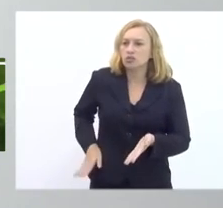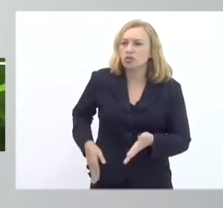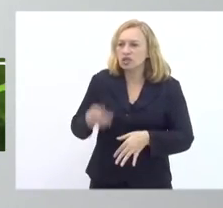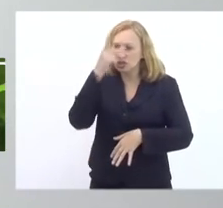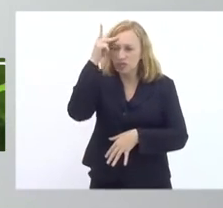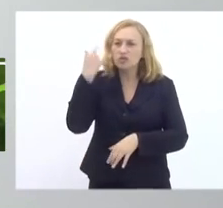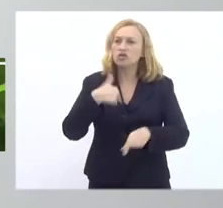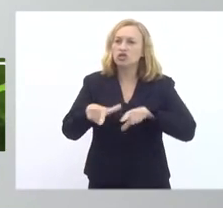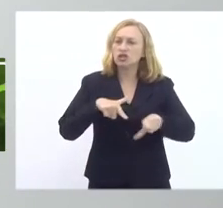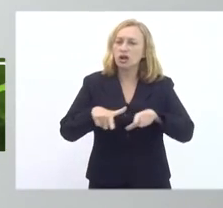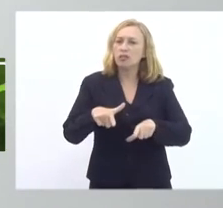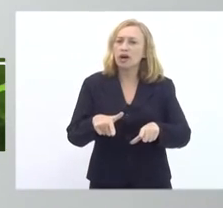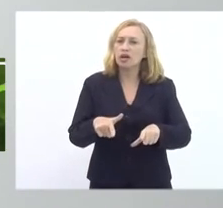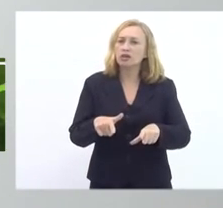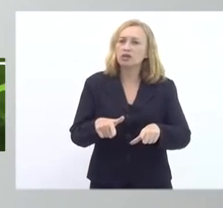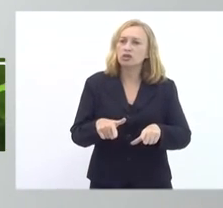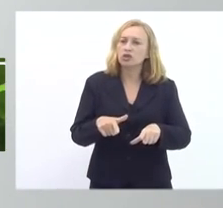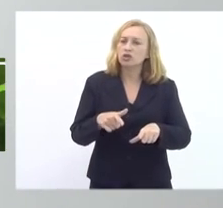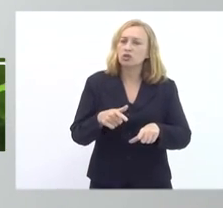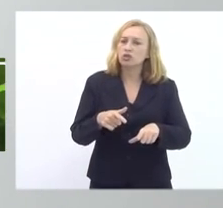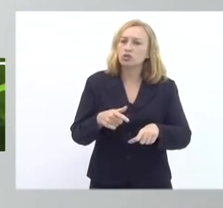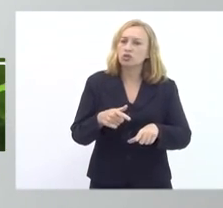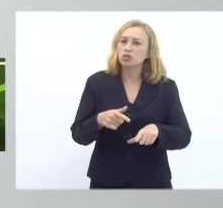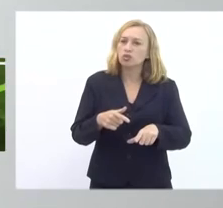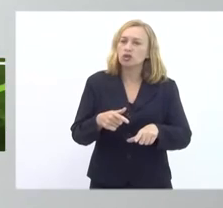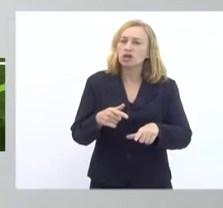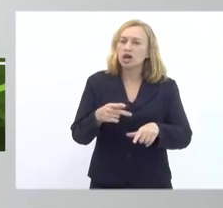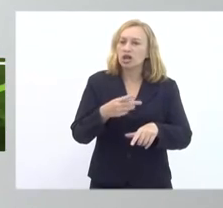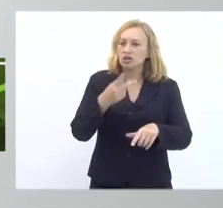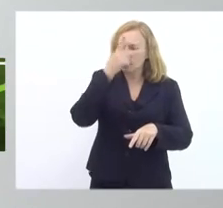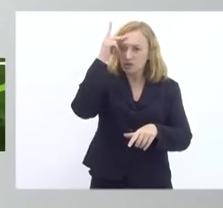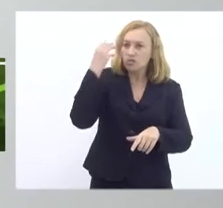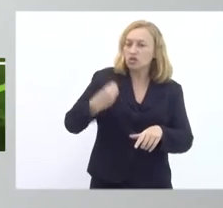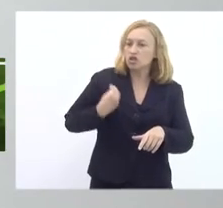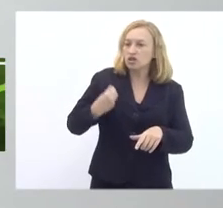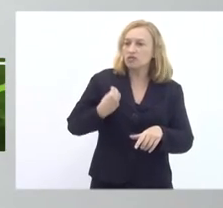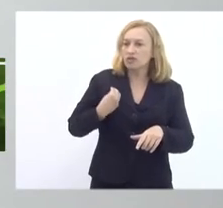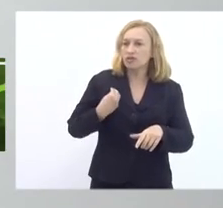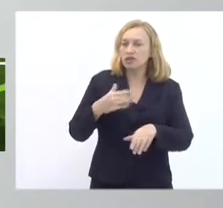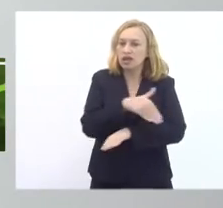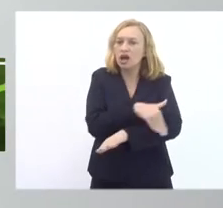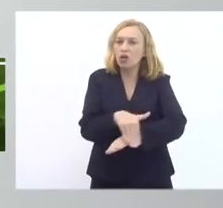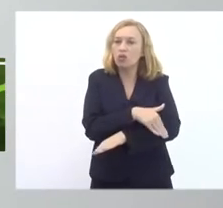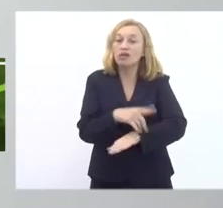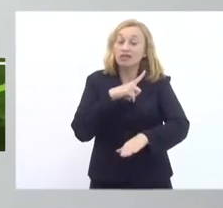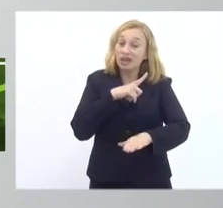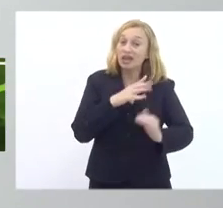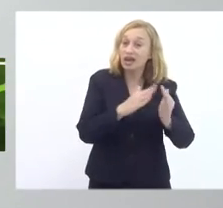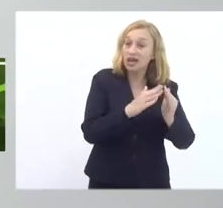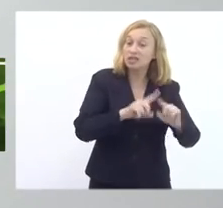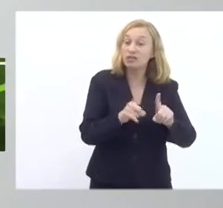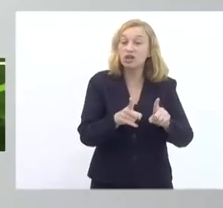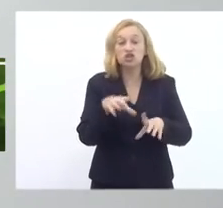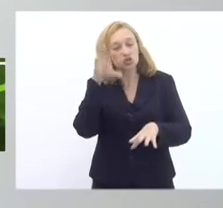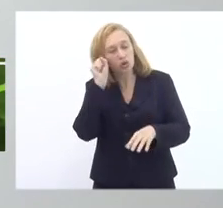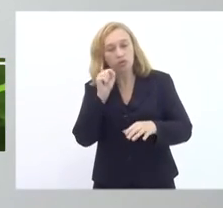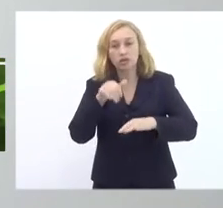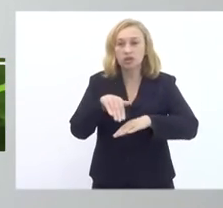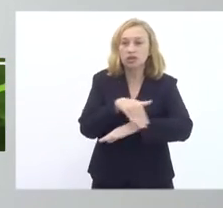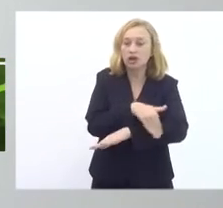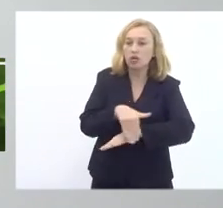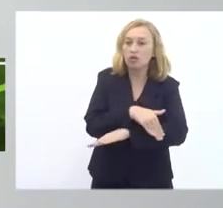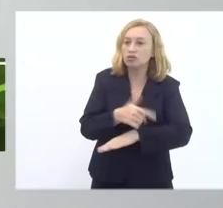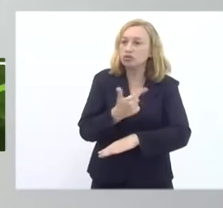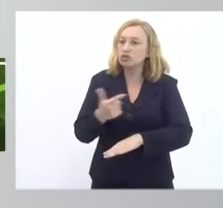impossibilita e aumenta, por exemplo, a população que está em situação de rua, de pessoas que têm casa, mas passa a semana toda dormindo na rua porque não tem dinheiro para pagar